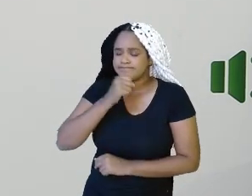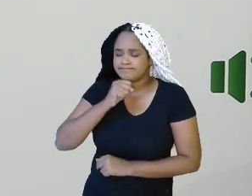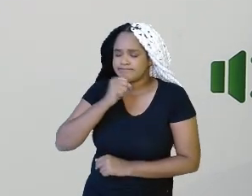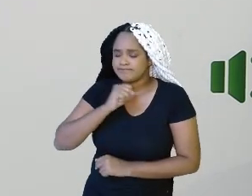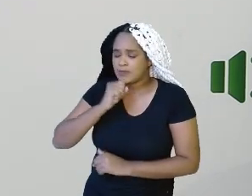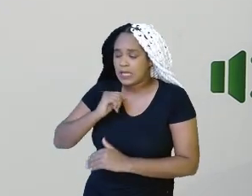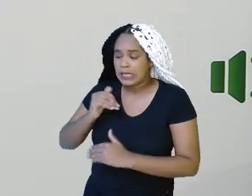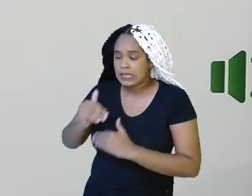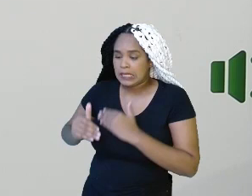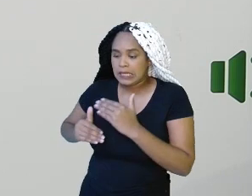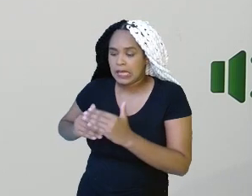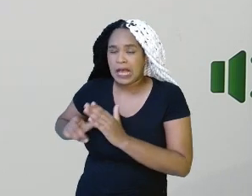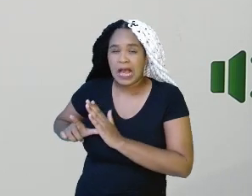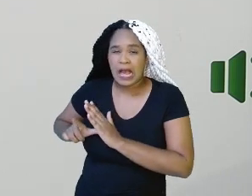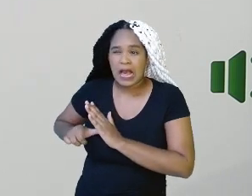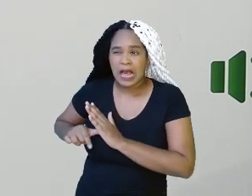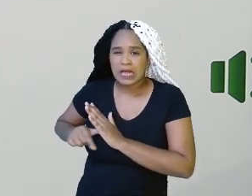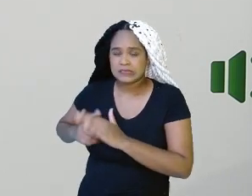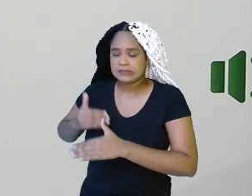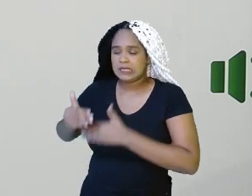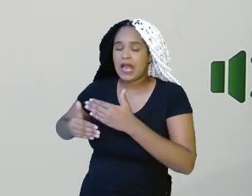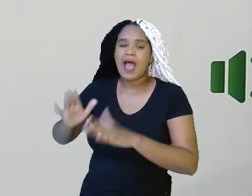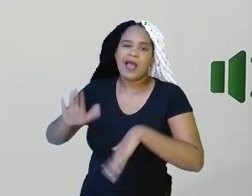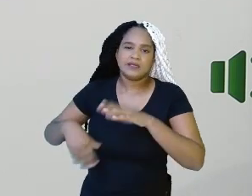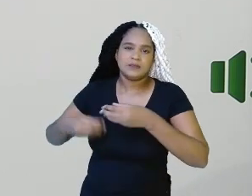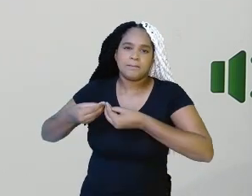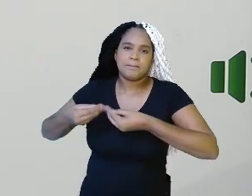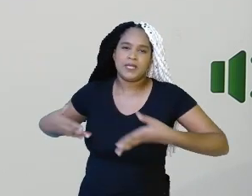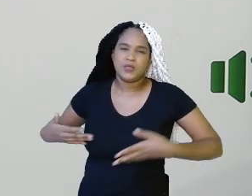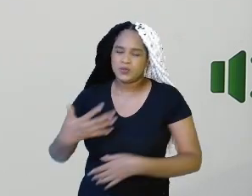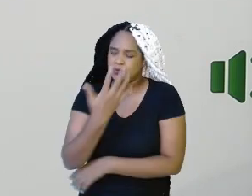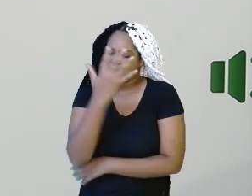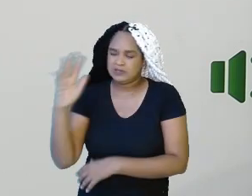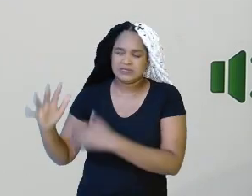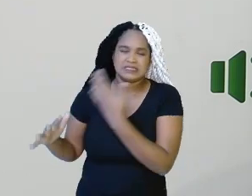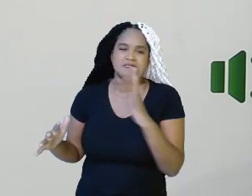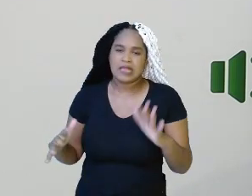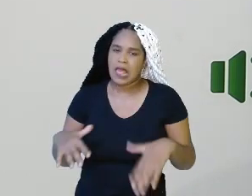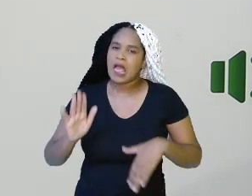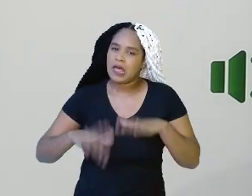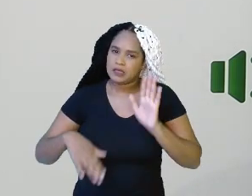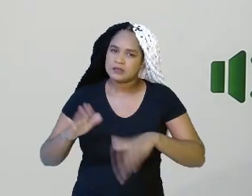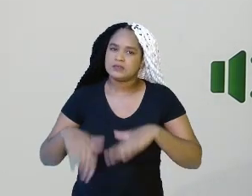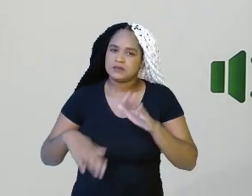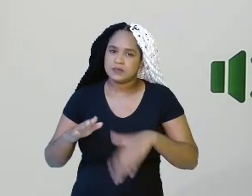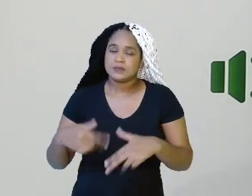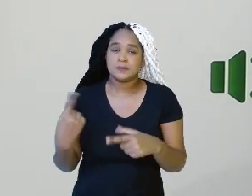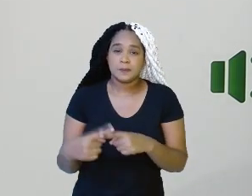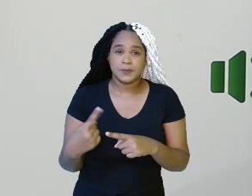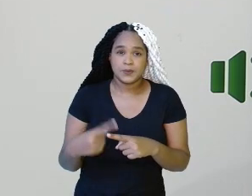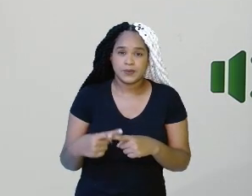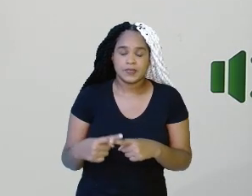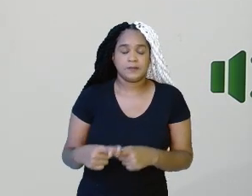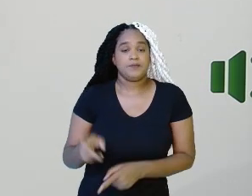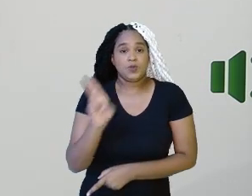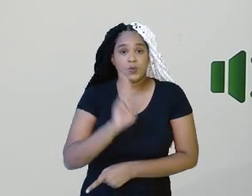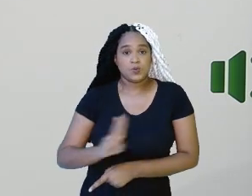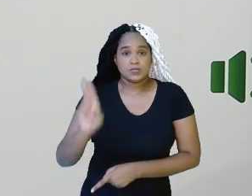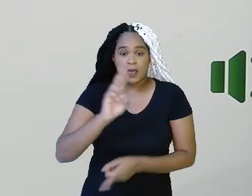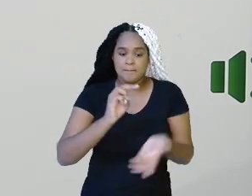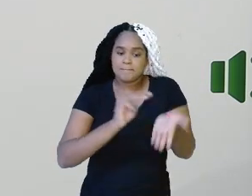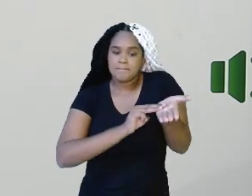pensar, uma forma atrasada, que de certa forma prejudicava a natureza. Pois é, eles praticavam a coivara.